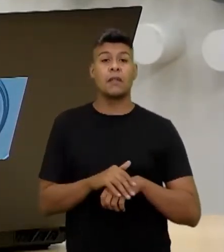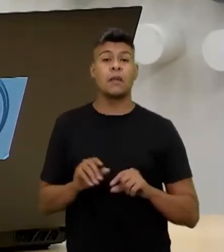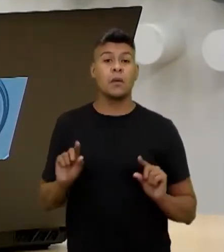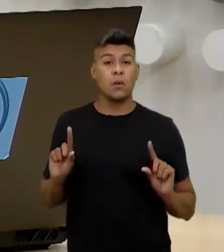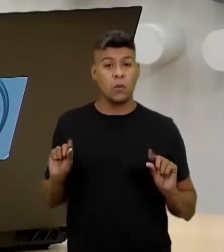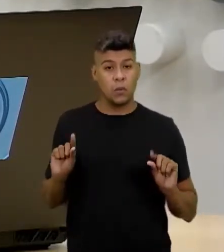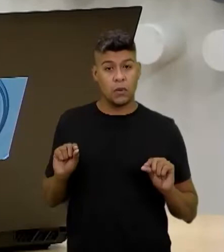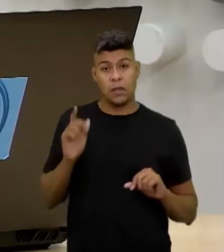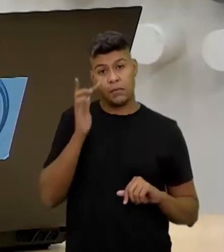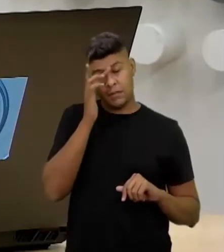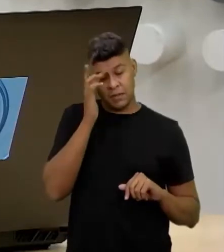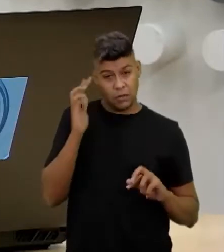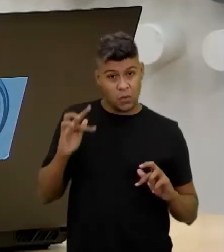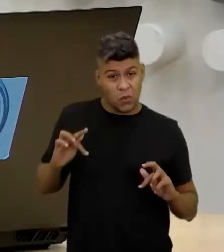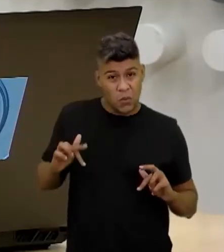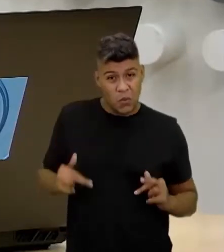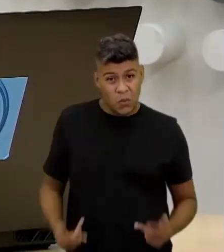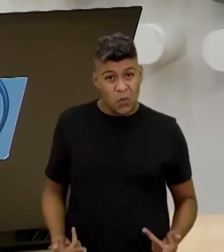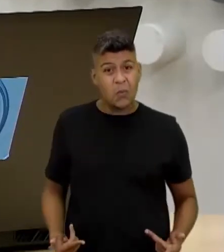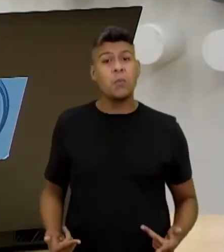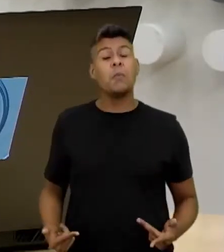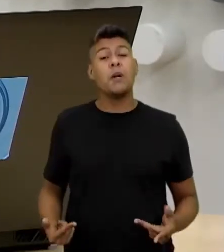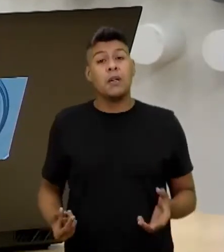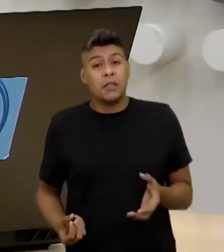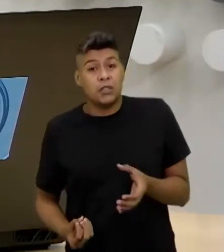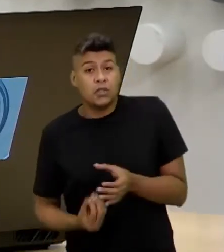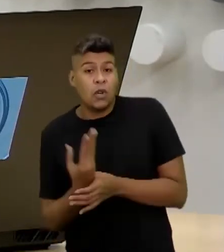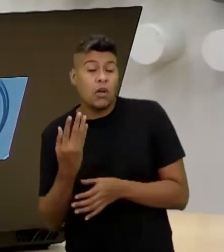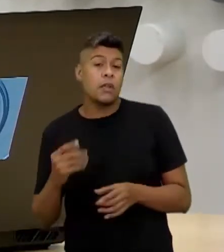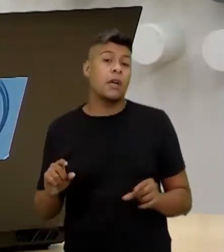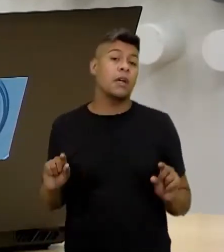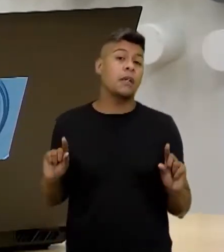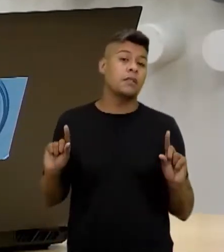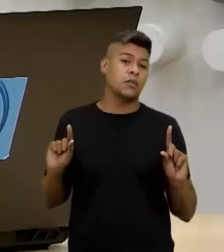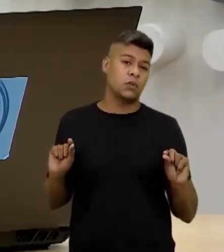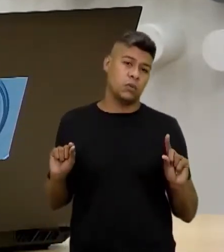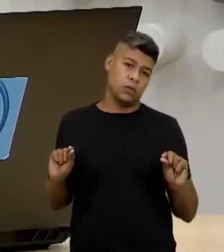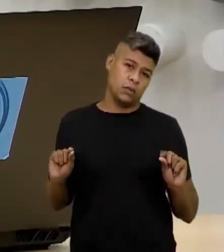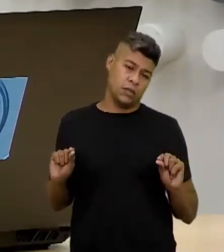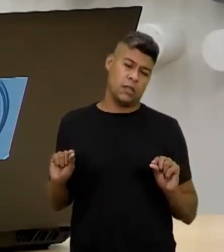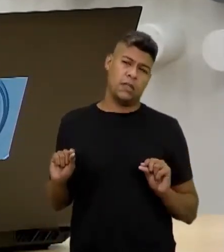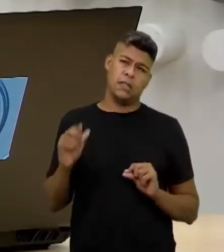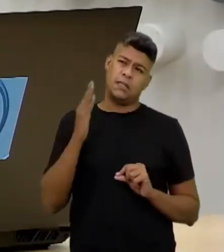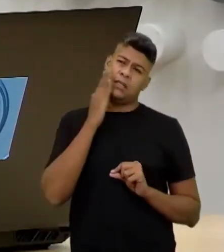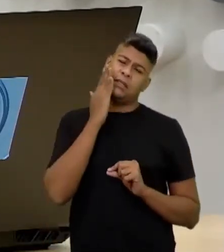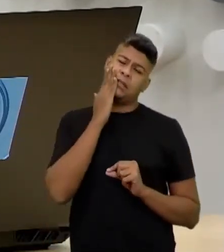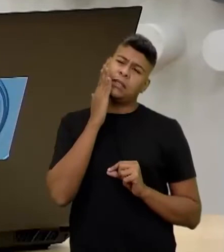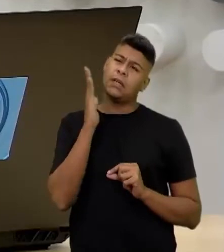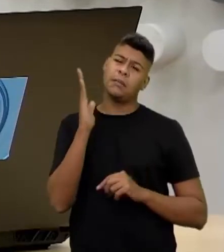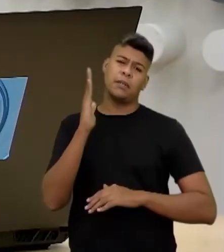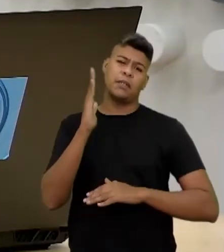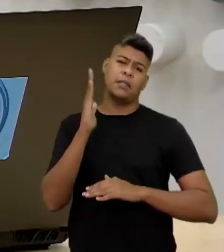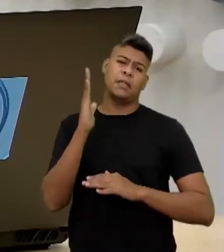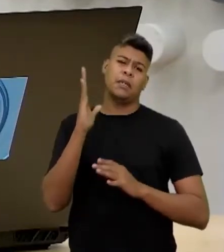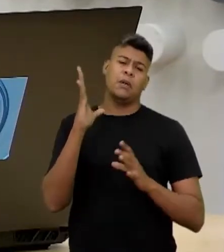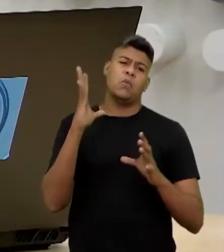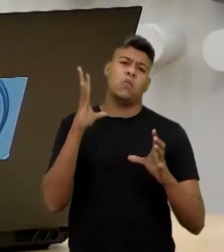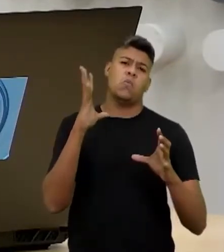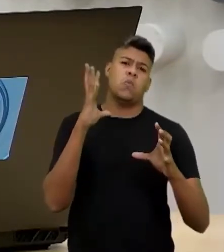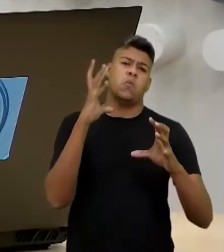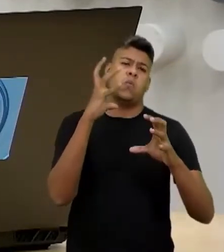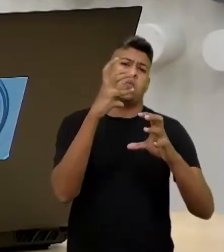este indivíduo se ser humano de e se tornasse um ser humano no Alvorecer no no no